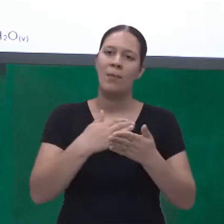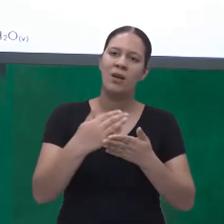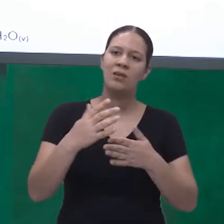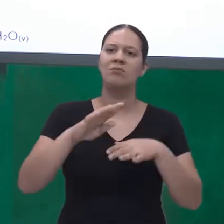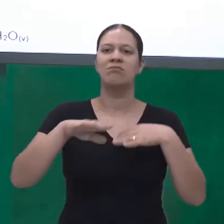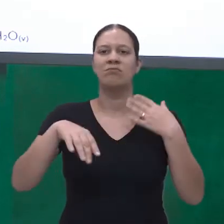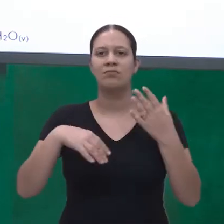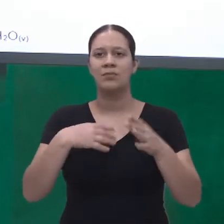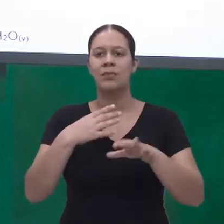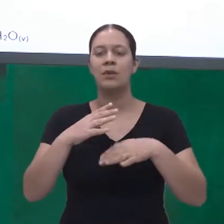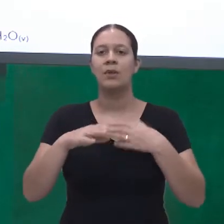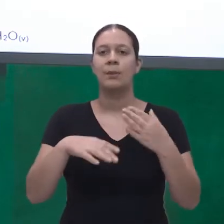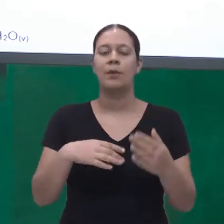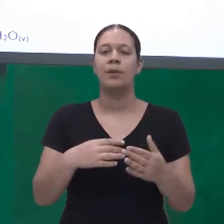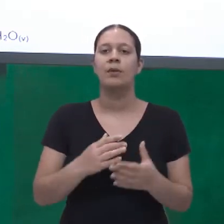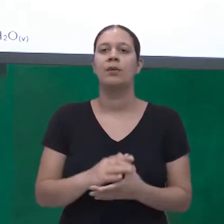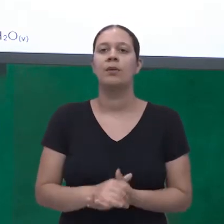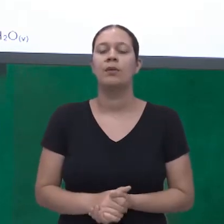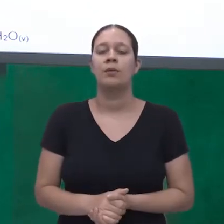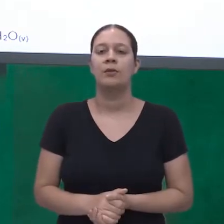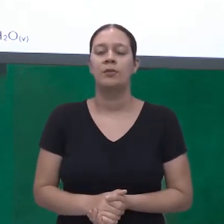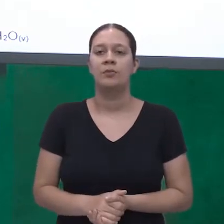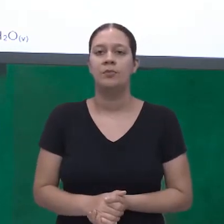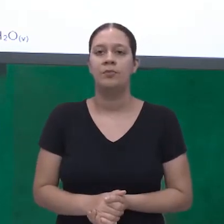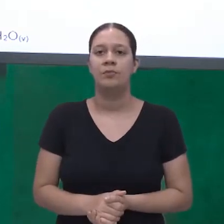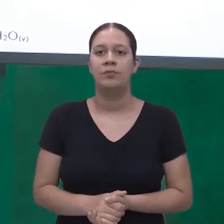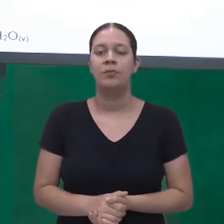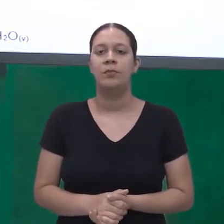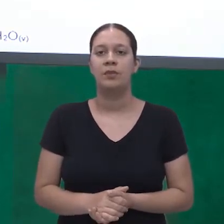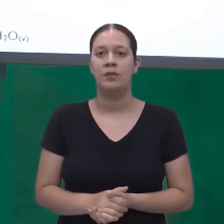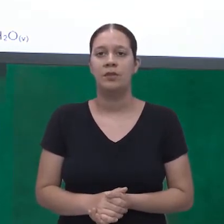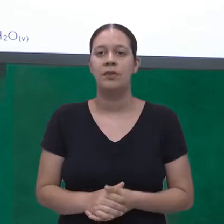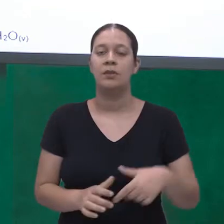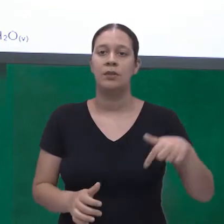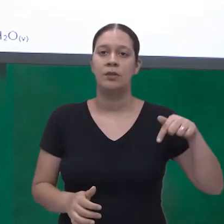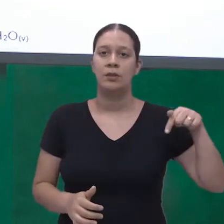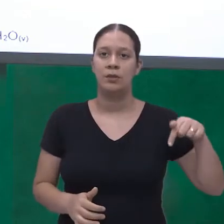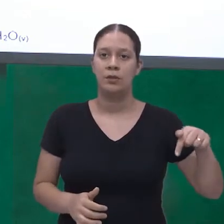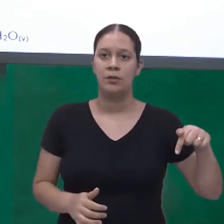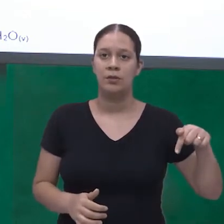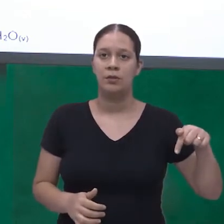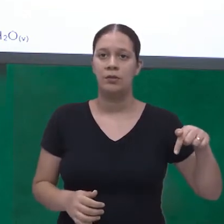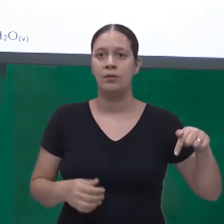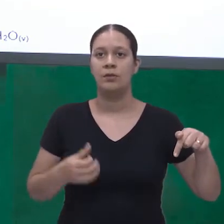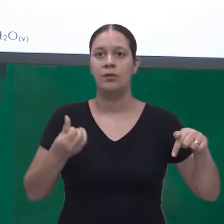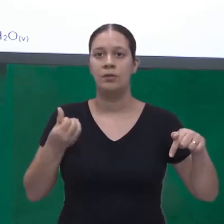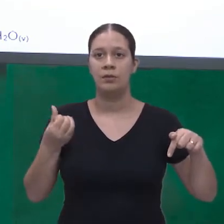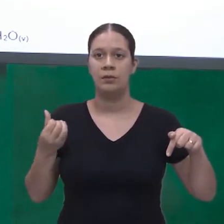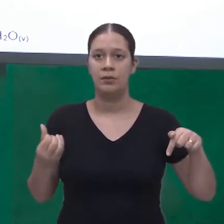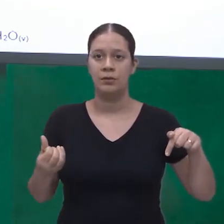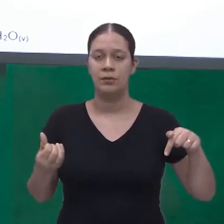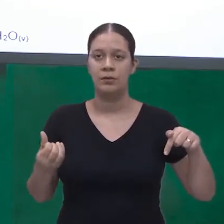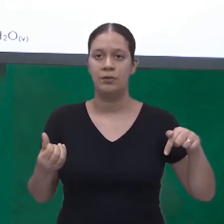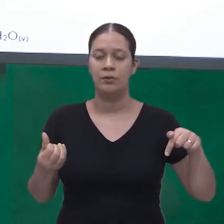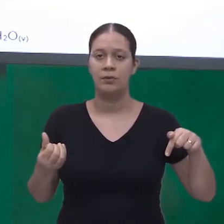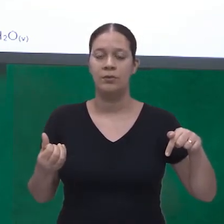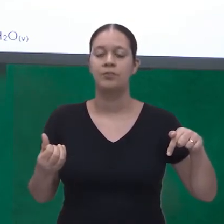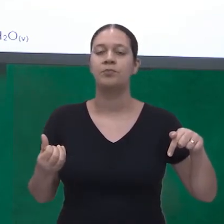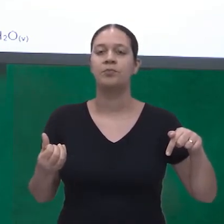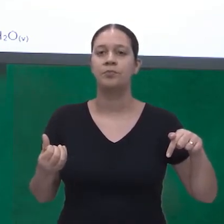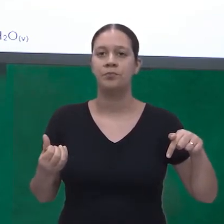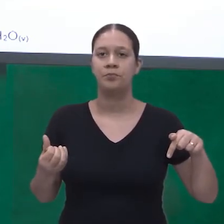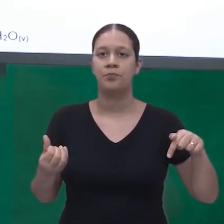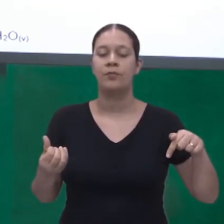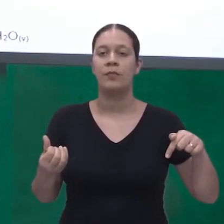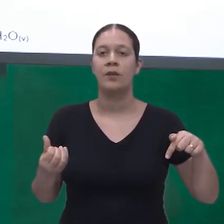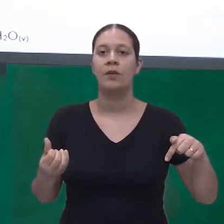aumentou, tá certo? A bagunça aumentou. É isso que eu quero chegar. De um lado T7, do outro lado T6, a bagunça